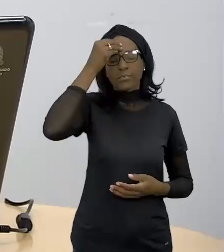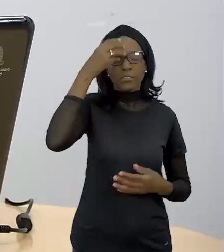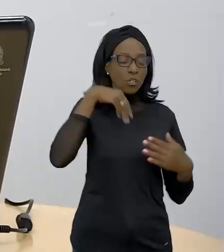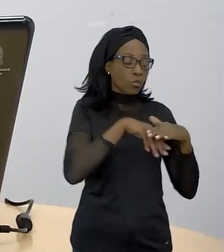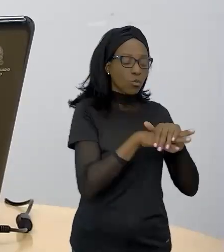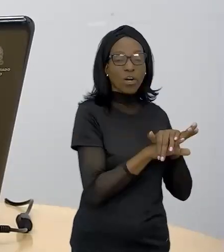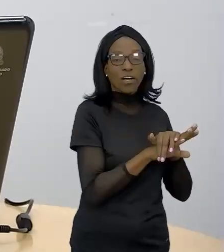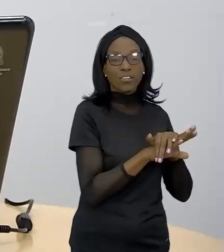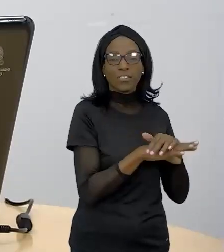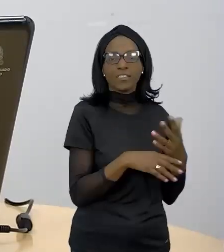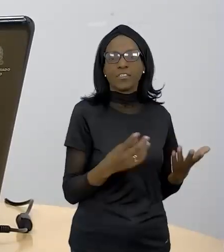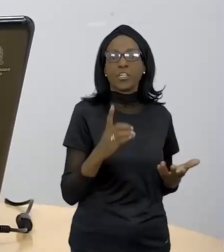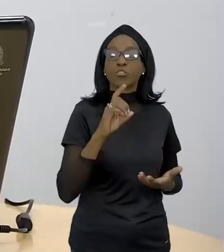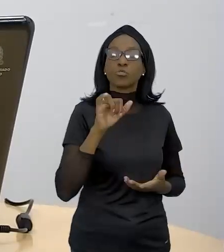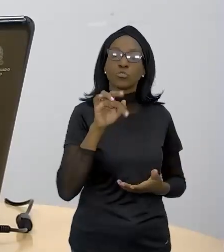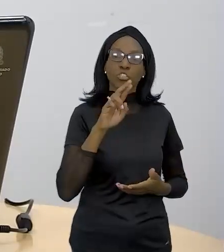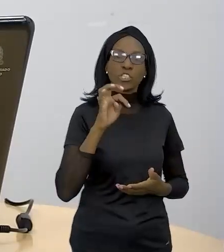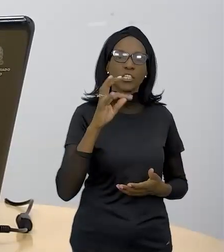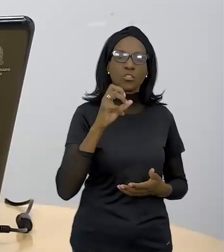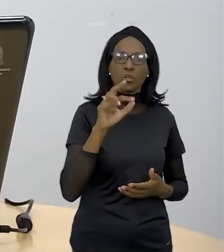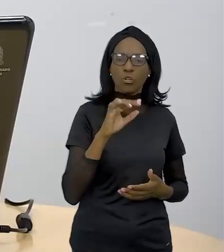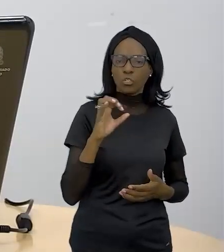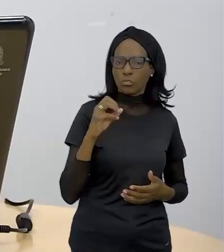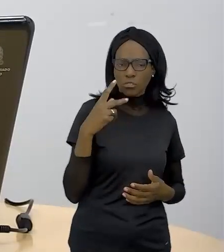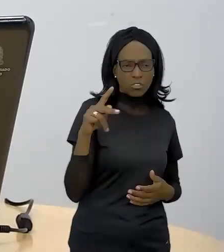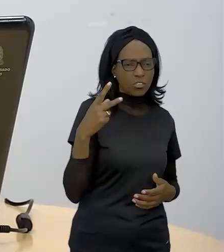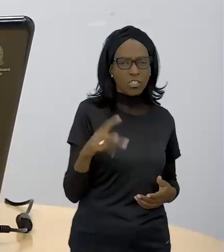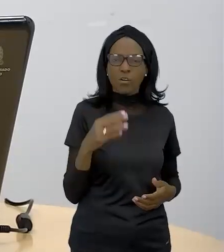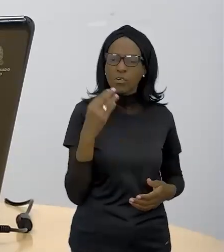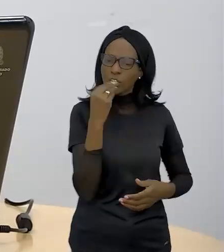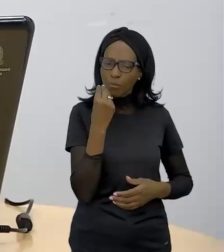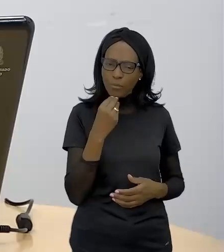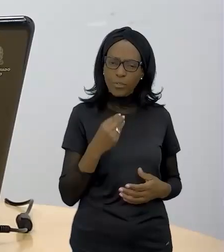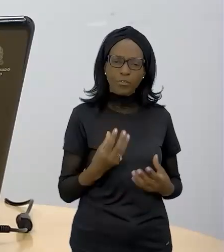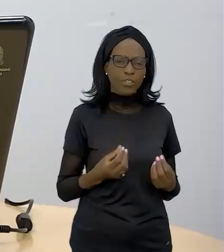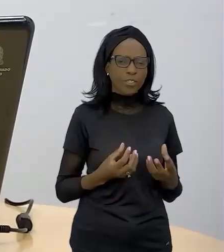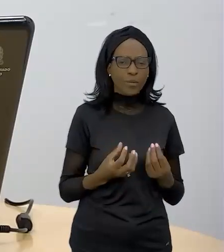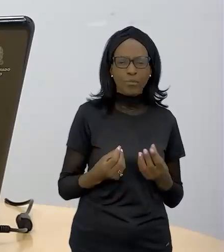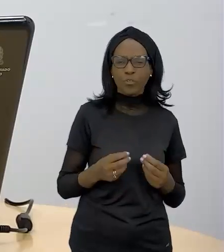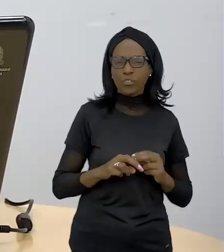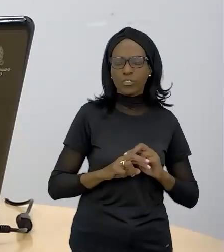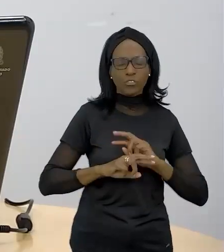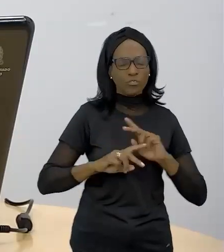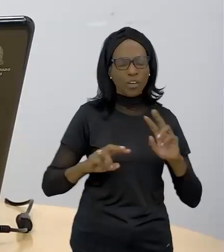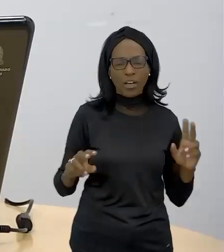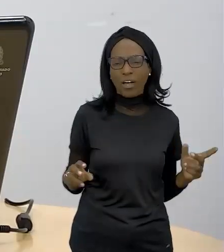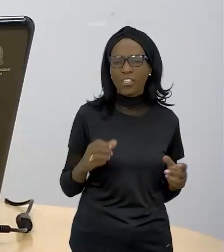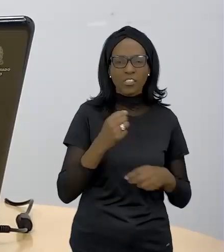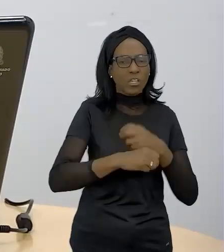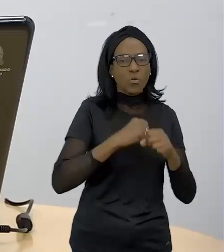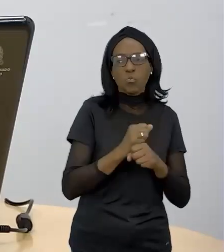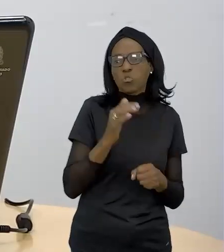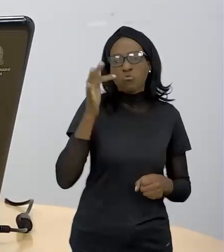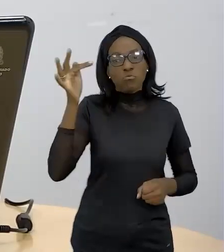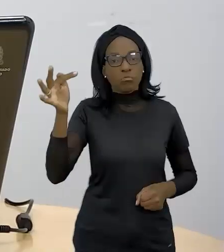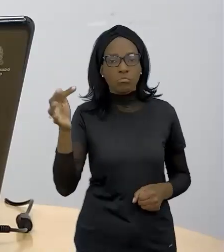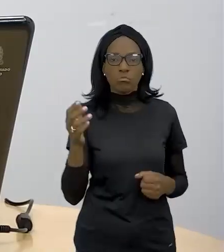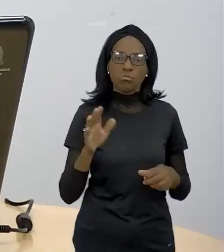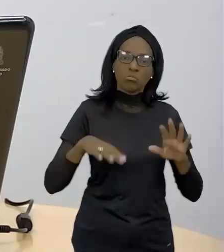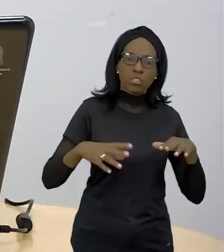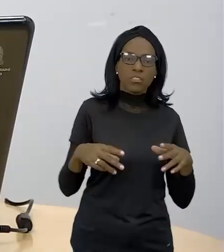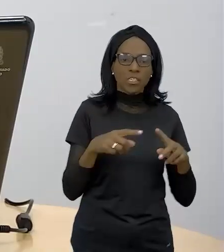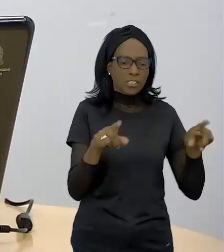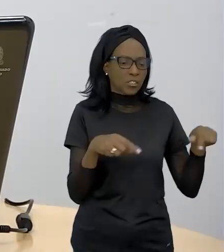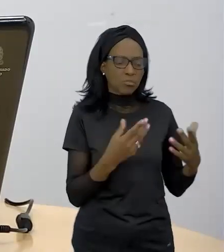lá no seu diretório pessoal e você vai aproveitar em outras ocasiões, pode ser no ano seguinte, se você pegar a mesma